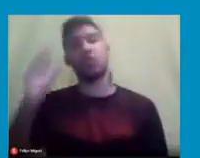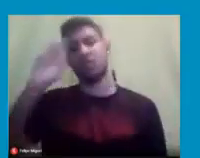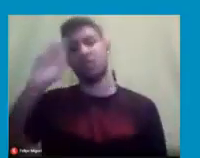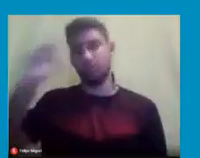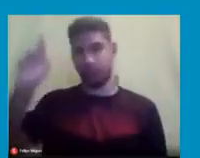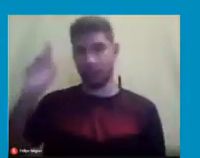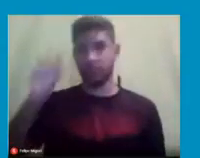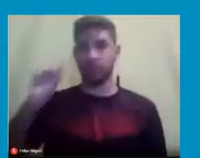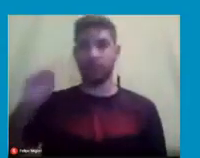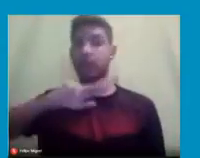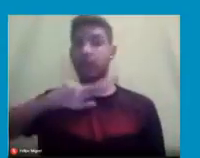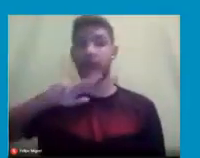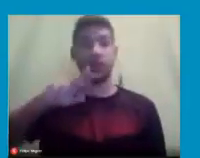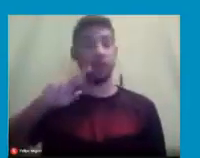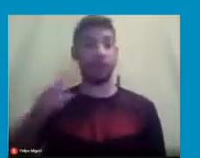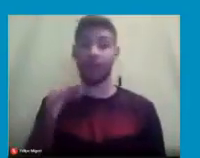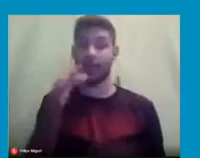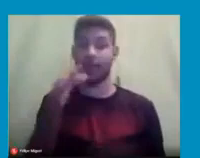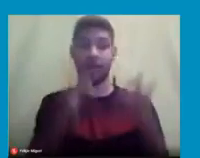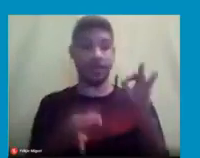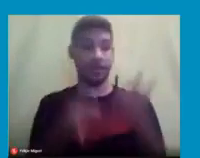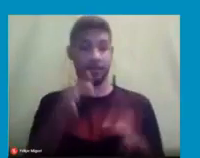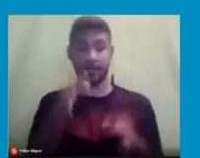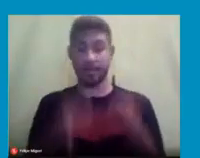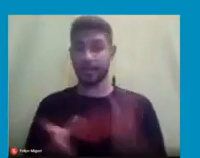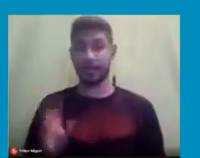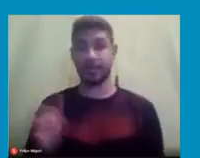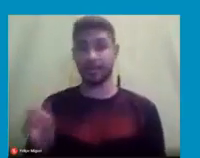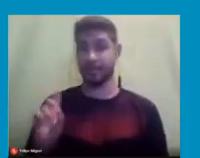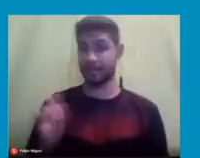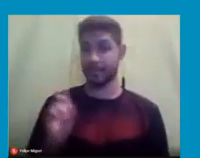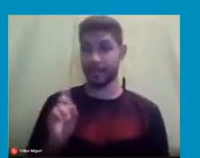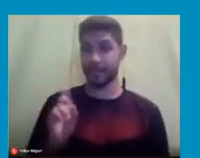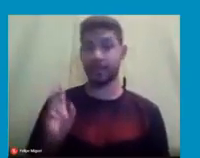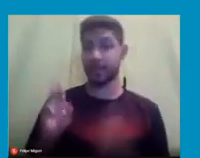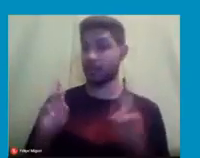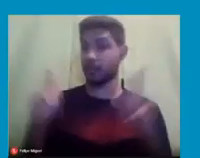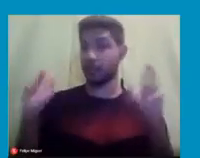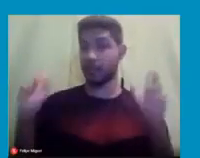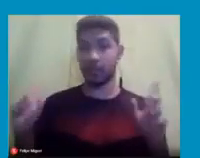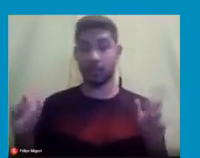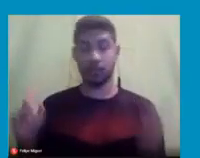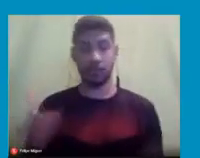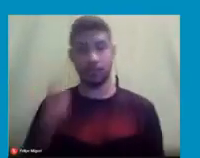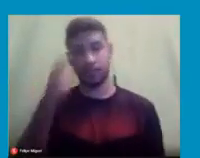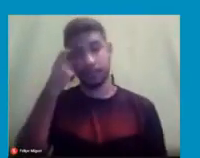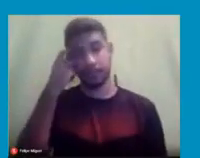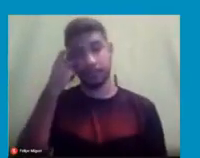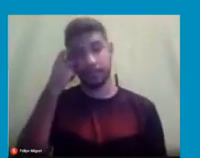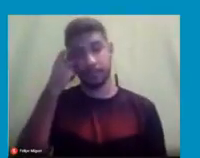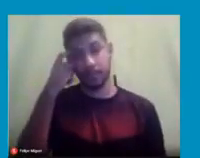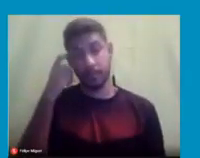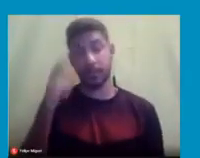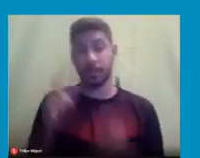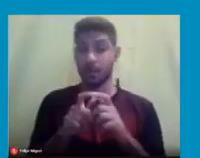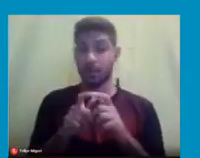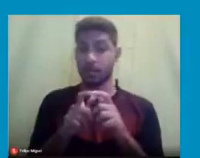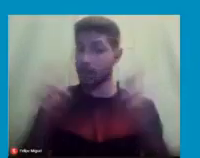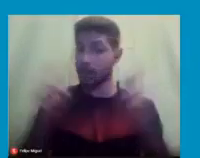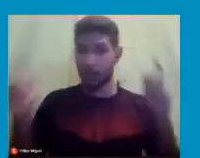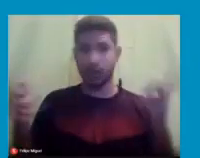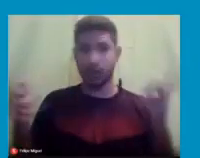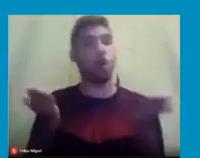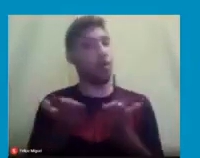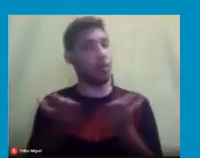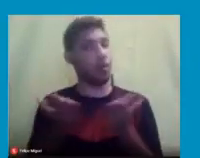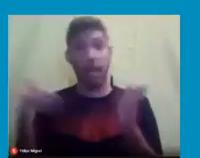não é o crime de legítima defesa, né? Então, a maioria dos crimes hoje,